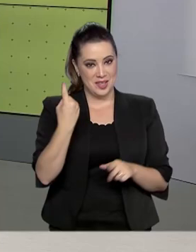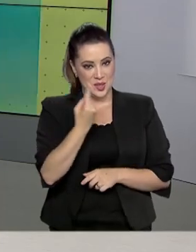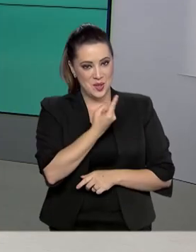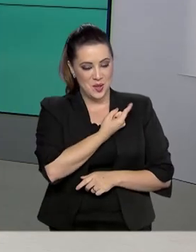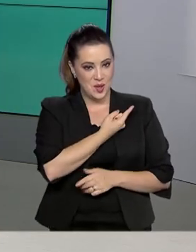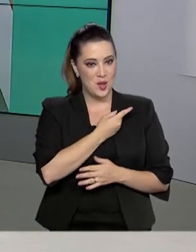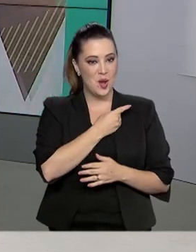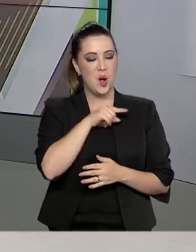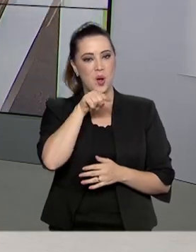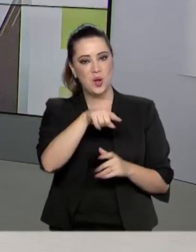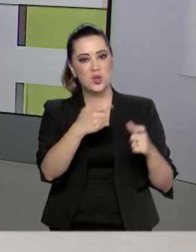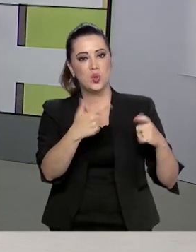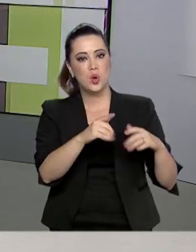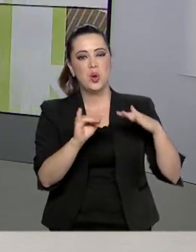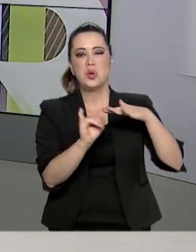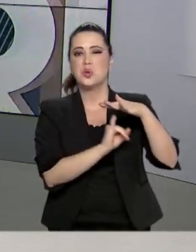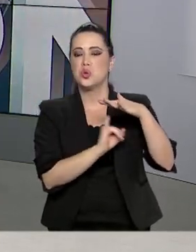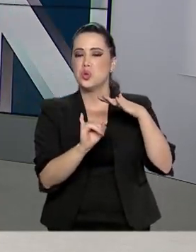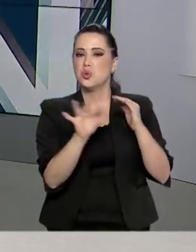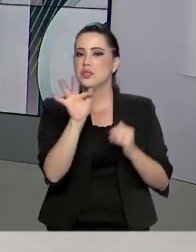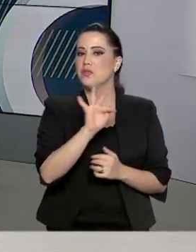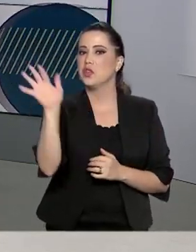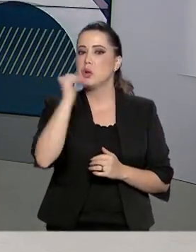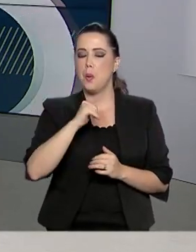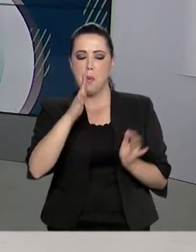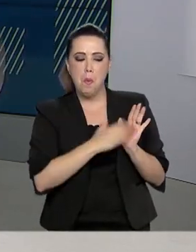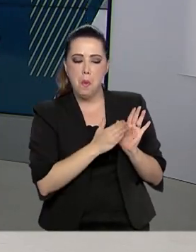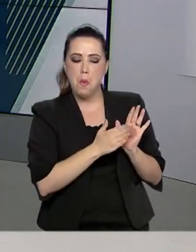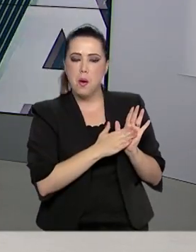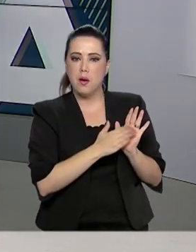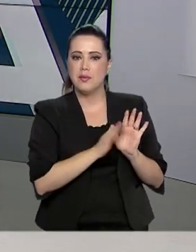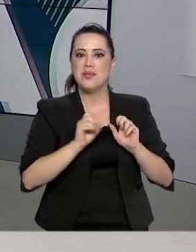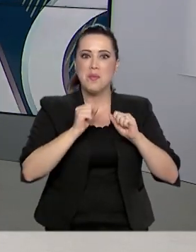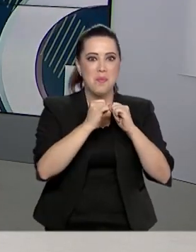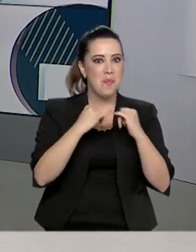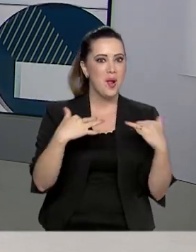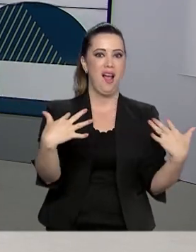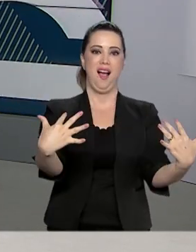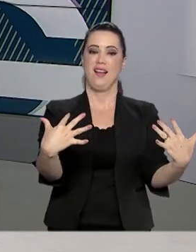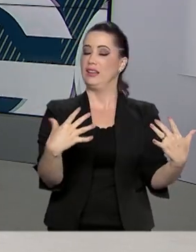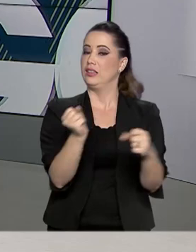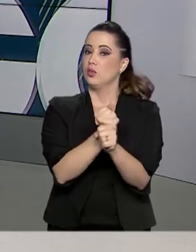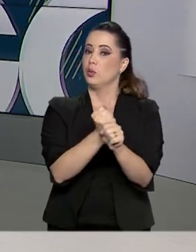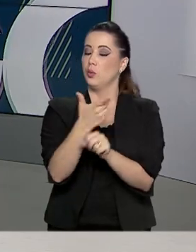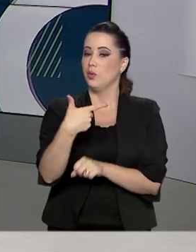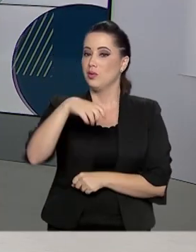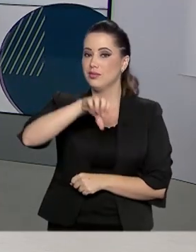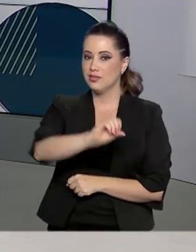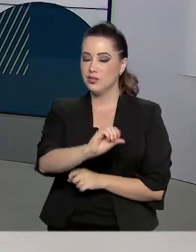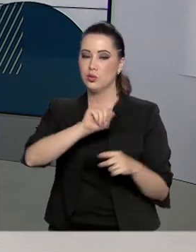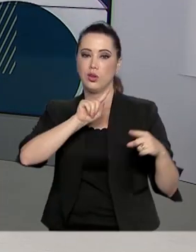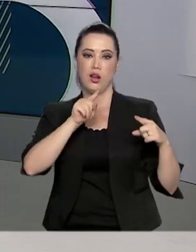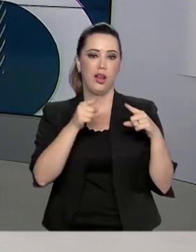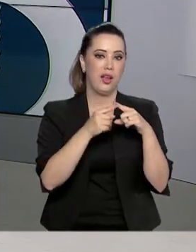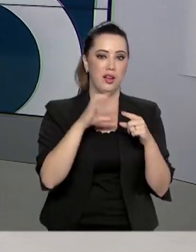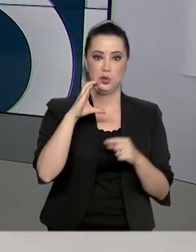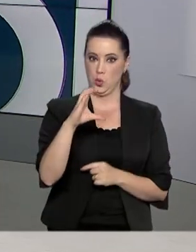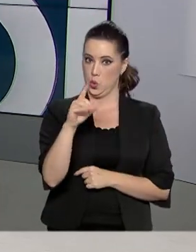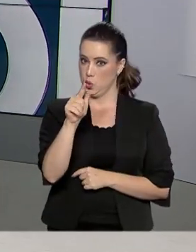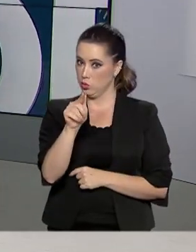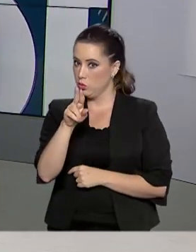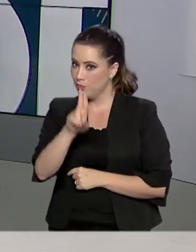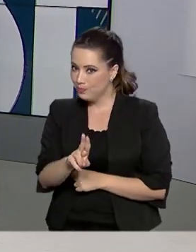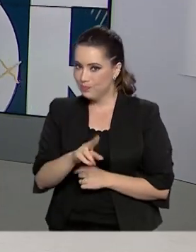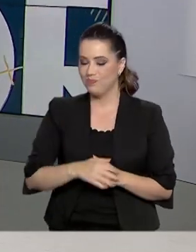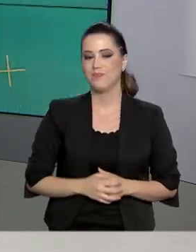foi a instituição federal mais elogiada pelo público durante todo o ano de 2019, segundo dados da Controladoria